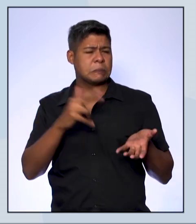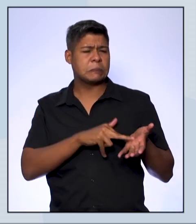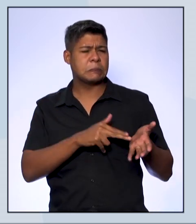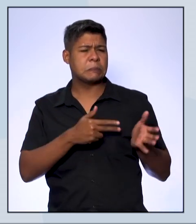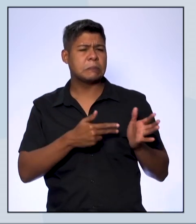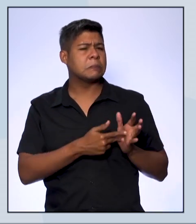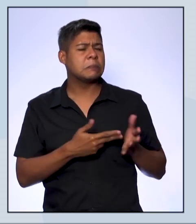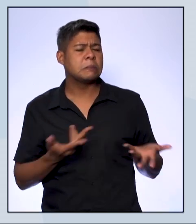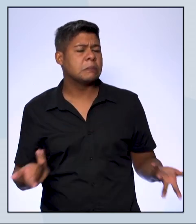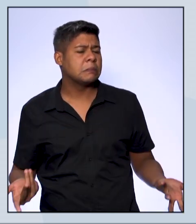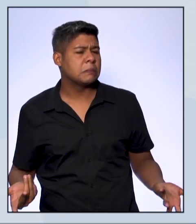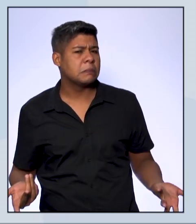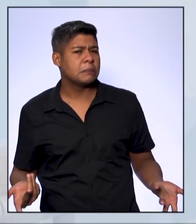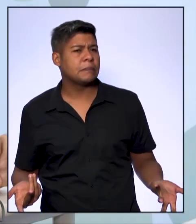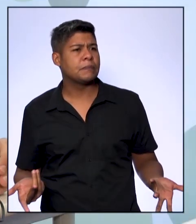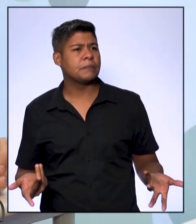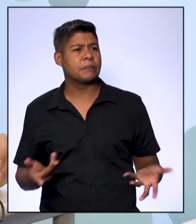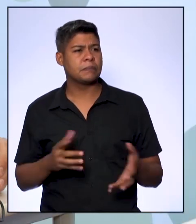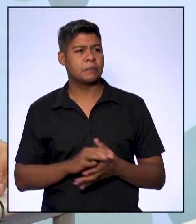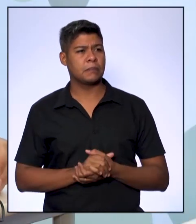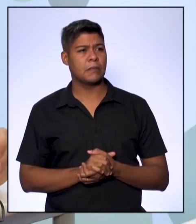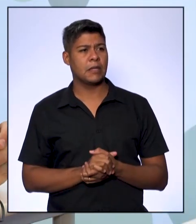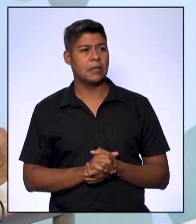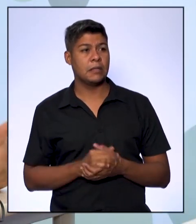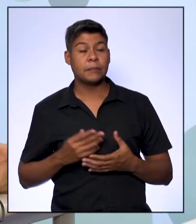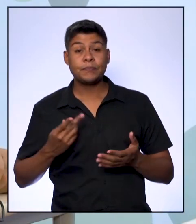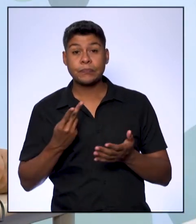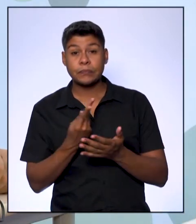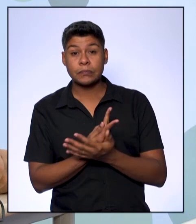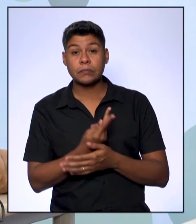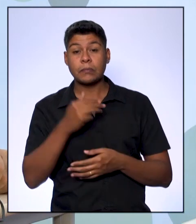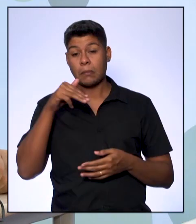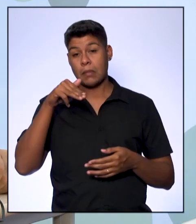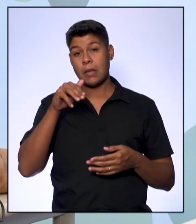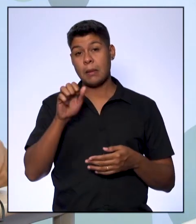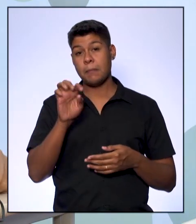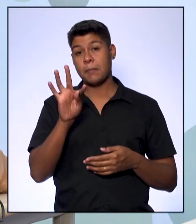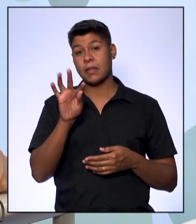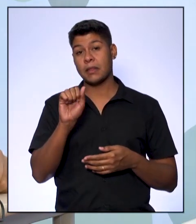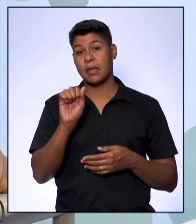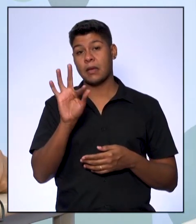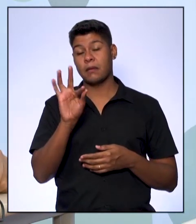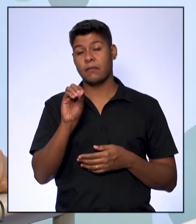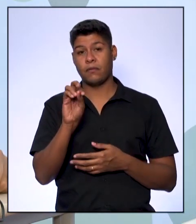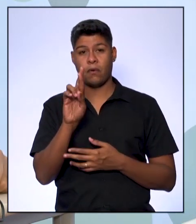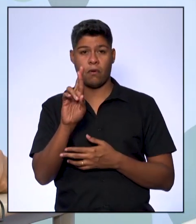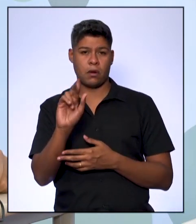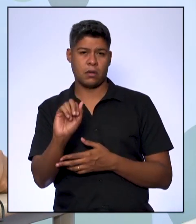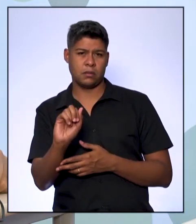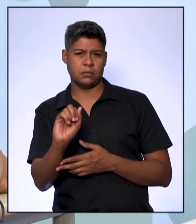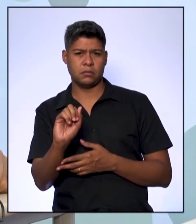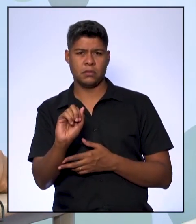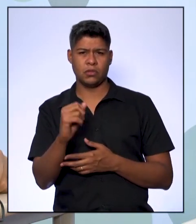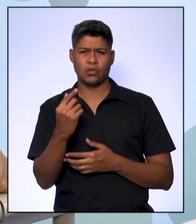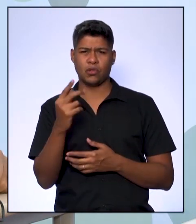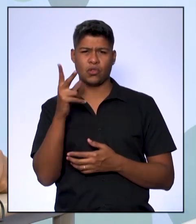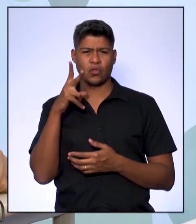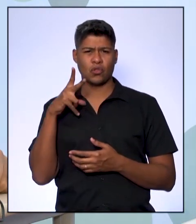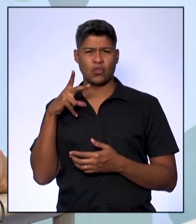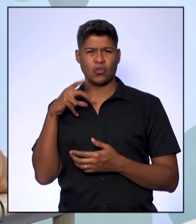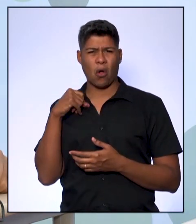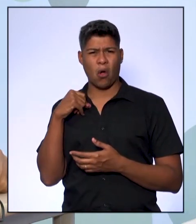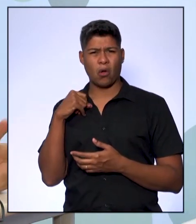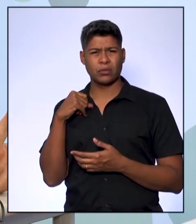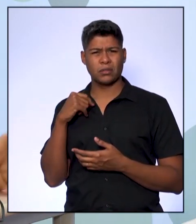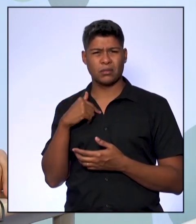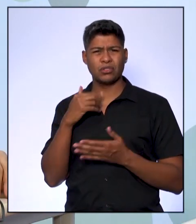vamos contextualizar para vocês ocorreu uma metáfora oi tá aí se fosse nosso professor metáfora eu